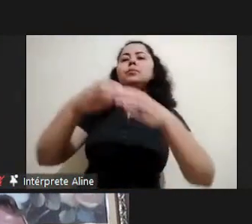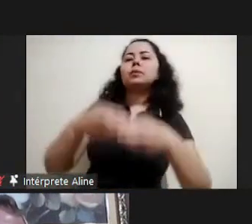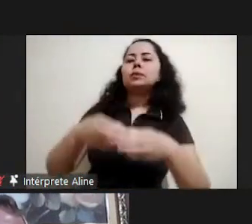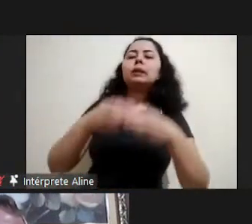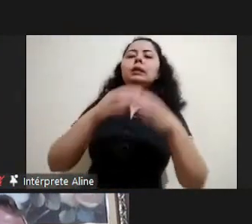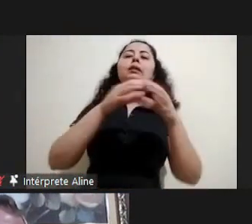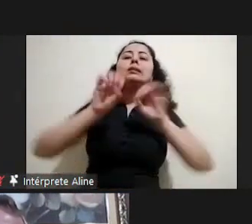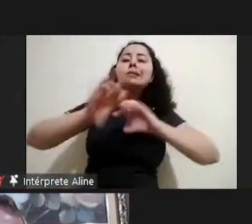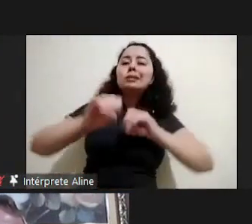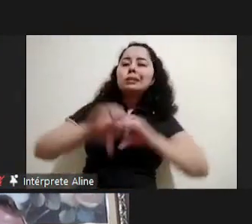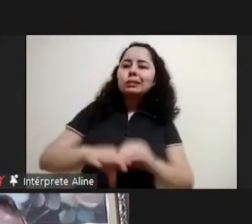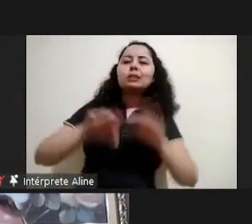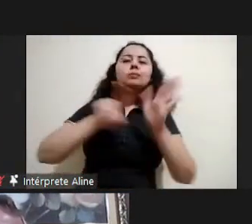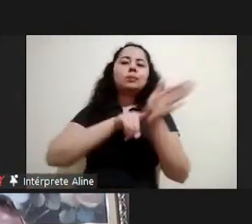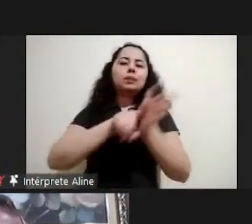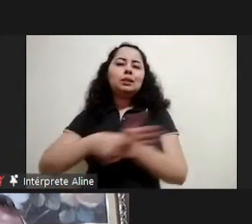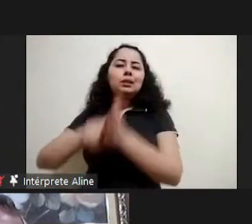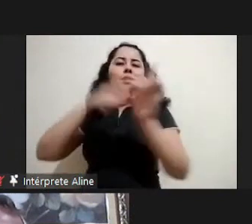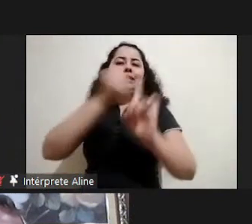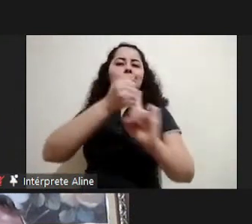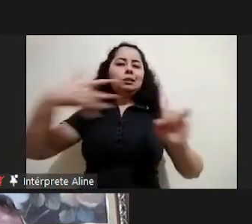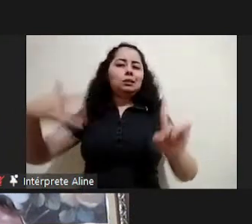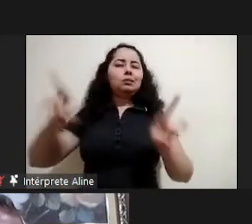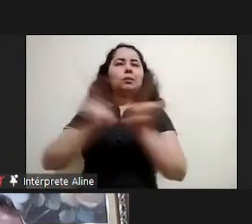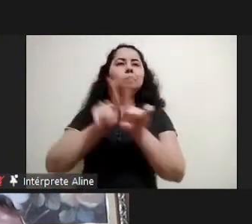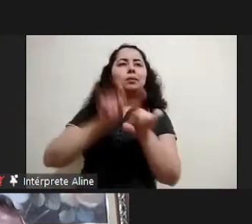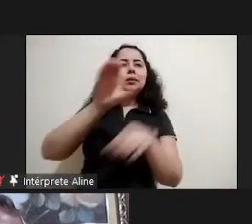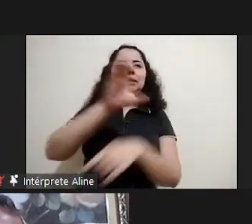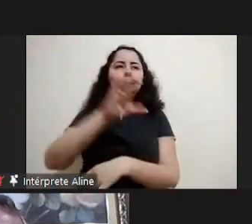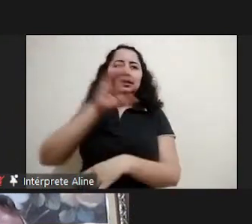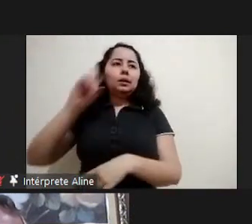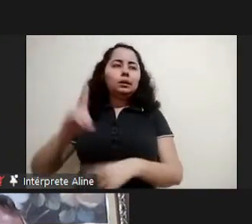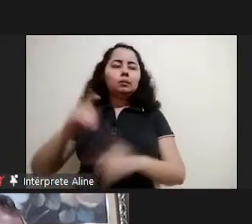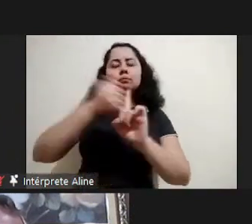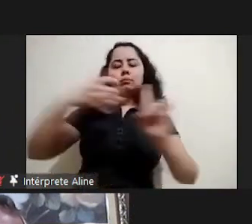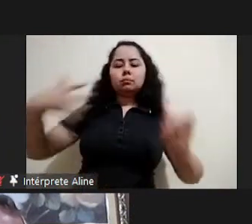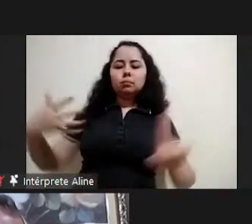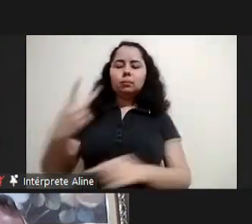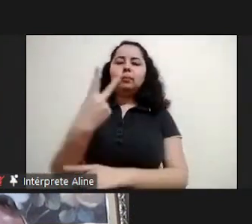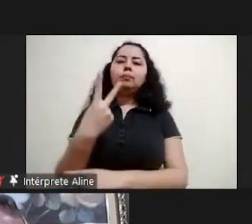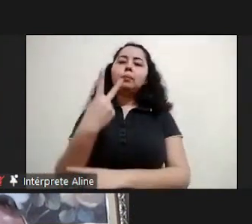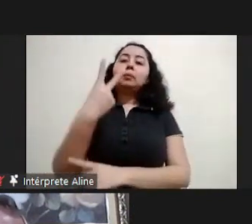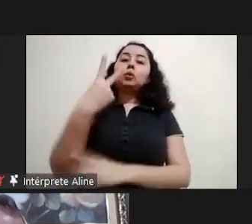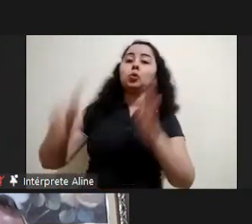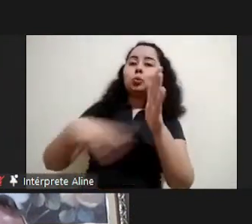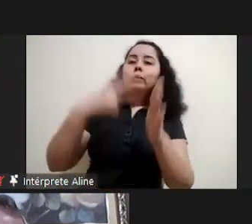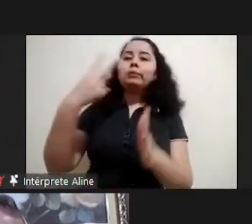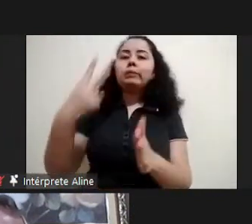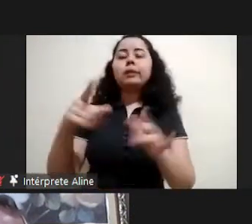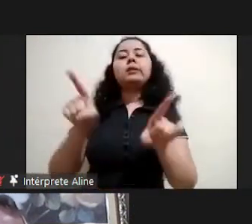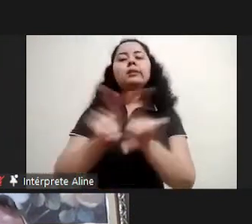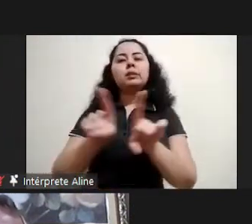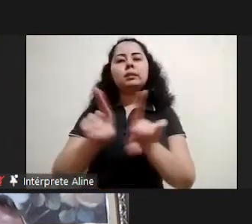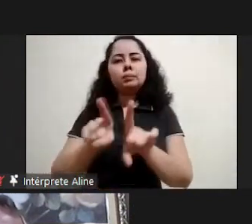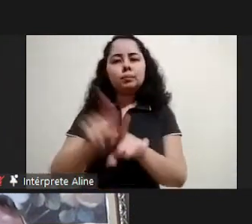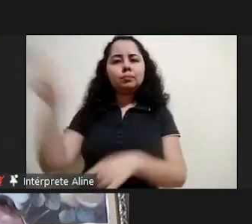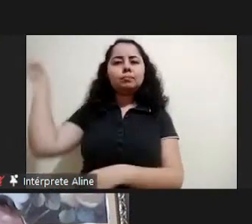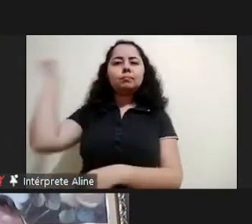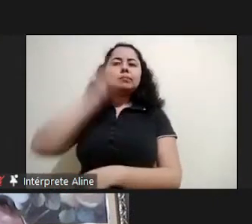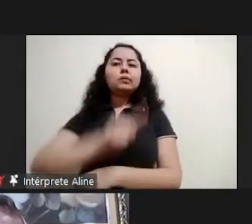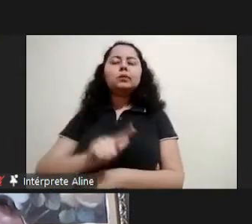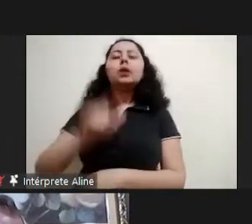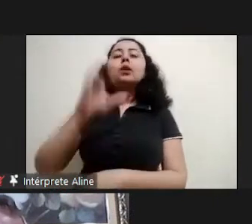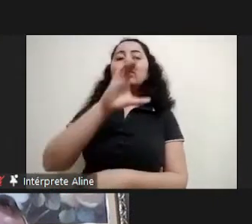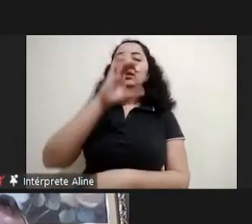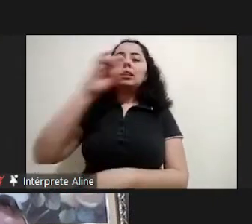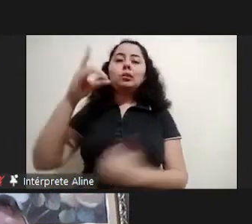Extensão. Foi coordenador dos programas de graduação por duas vezes, chegando a ocupar o cargo de pró-reitor adjunto de graduação da